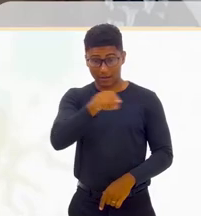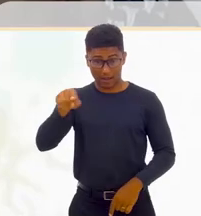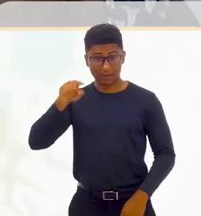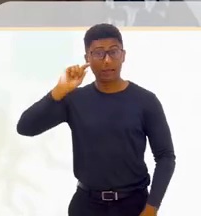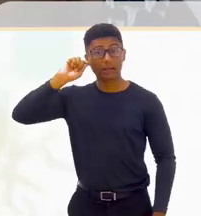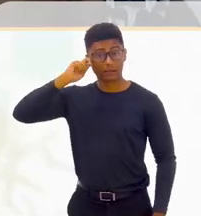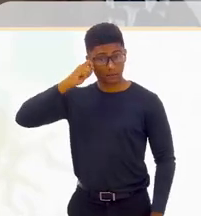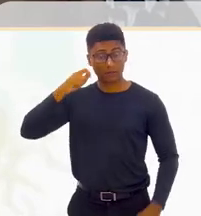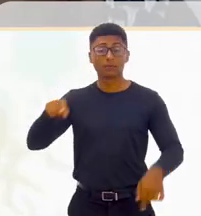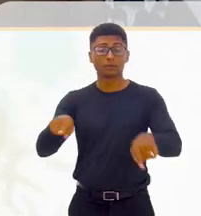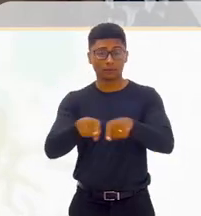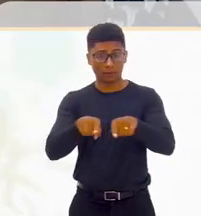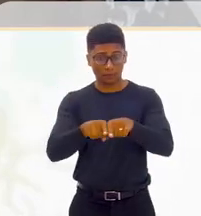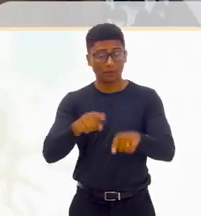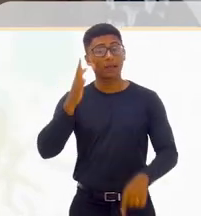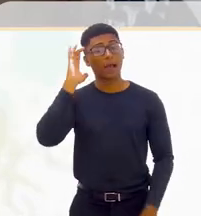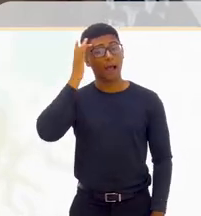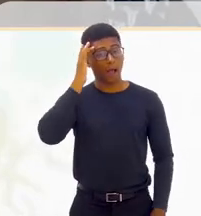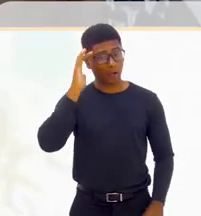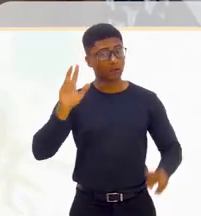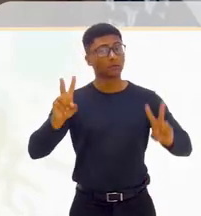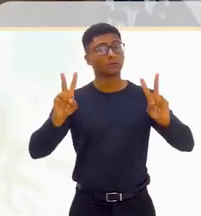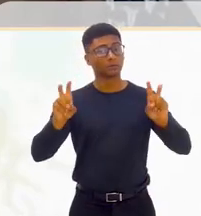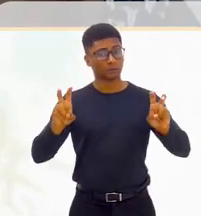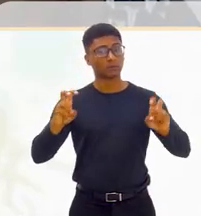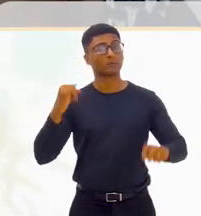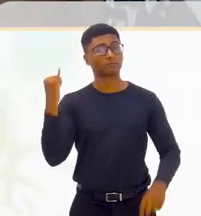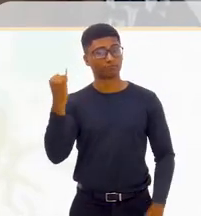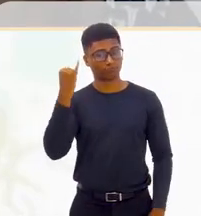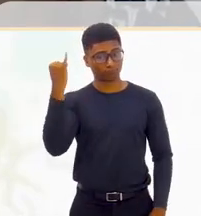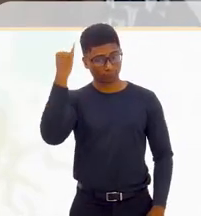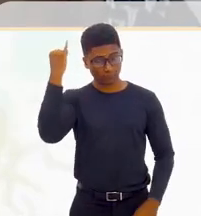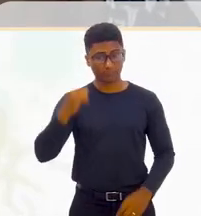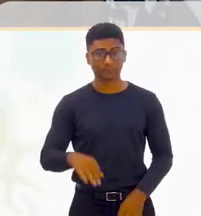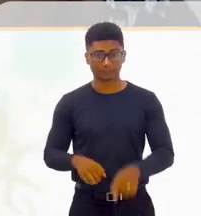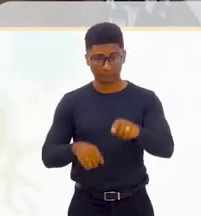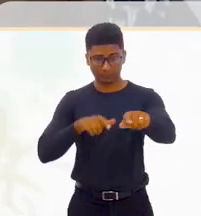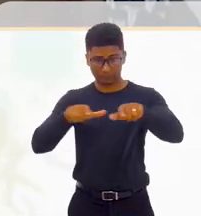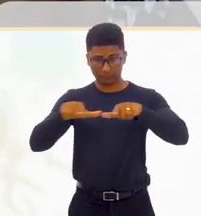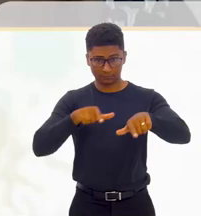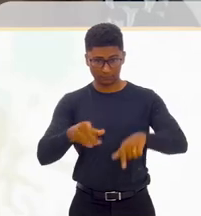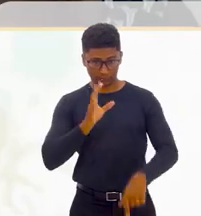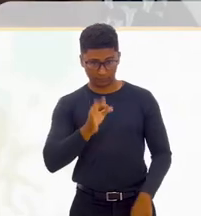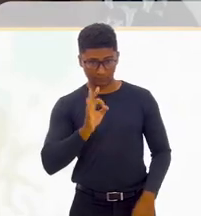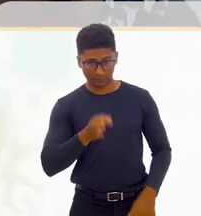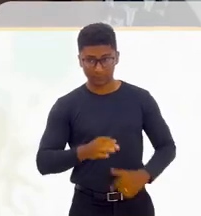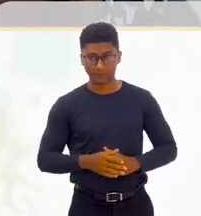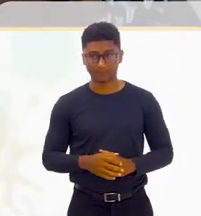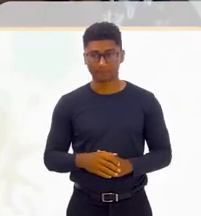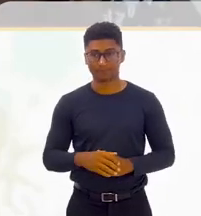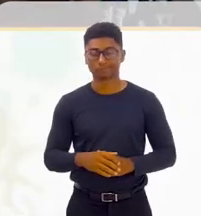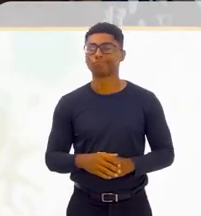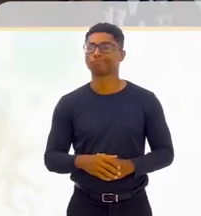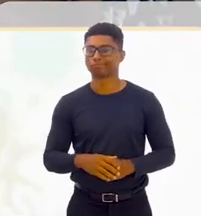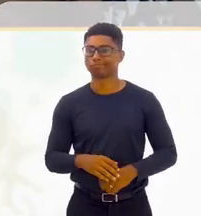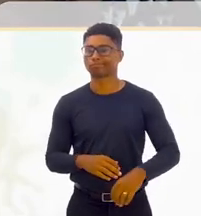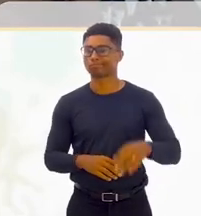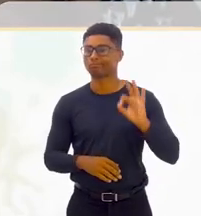crianças negras também, que eu acho que deve ser uma temática bem importante no seu trabalho.